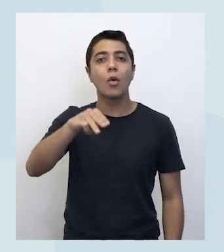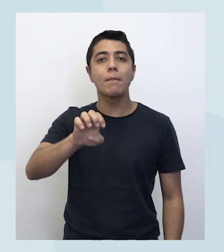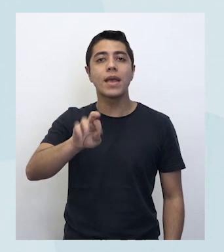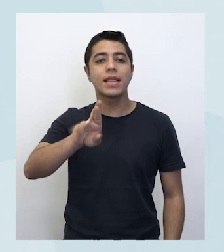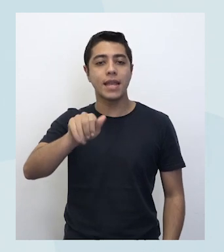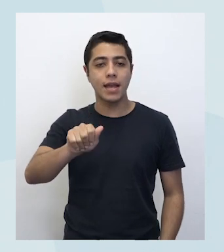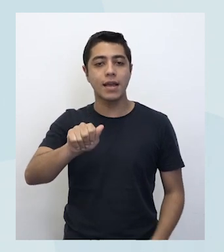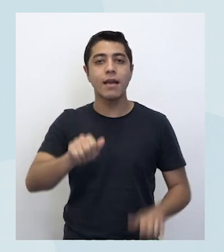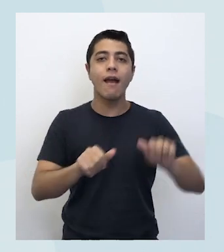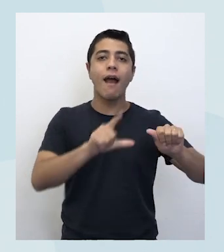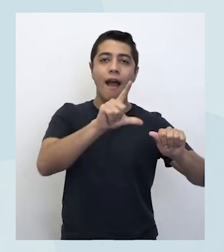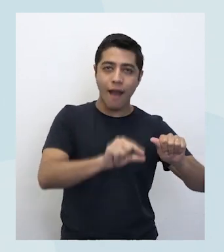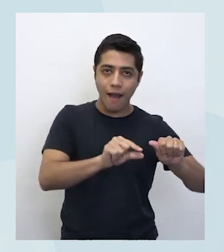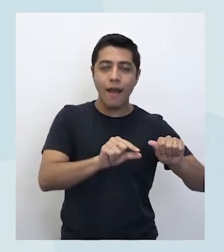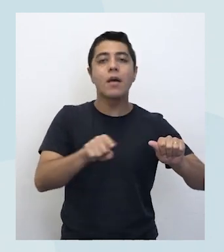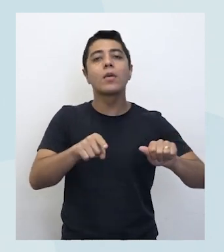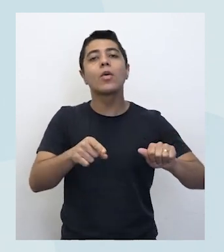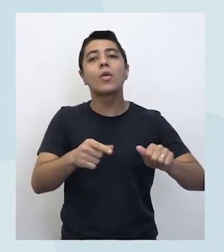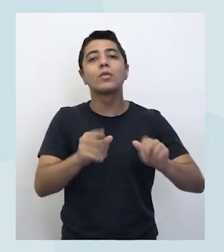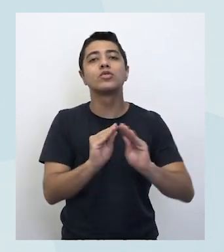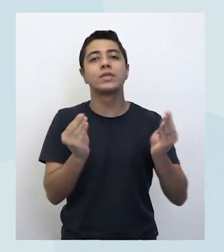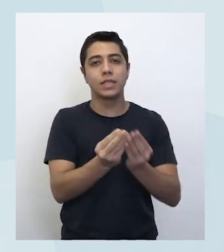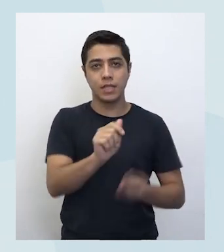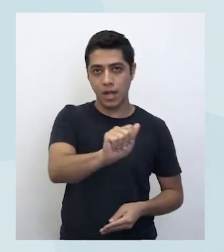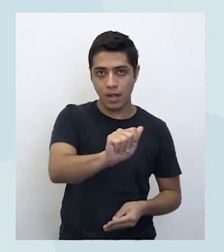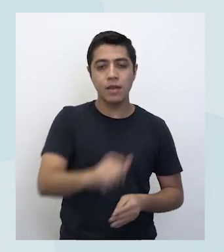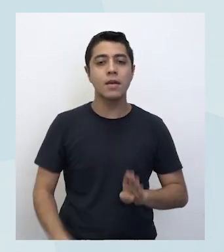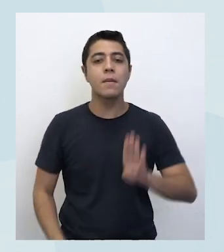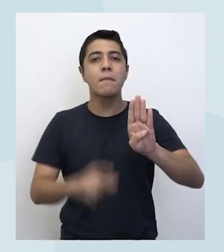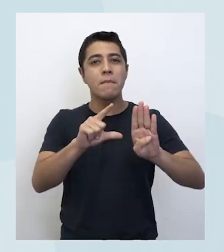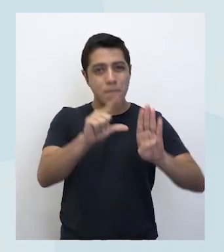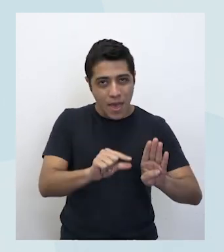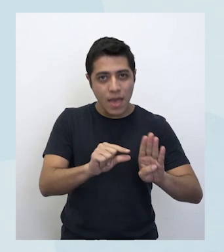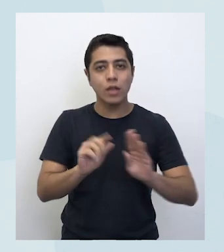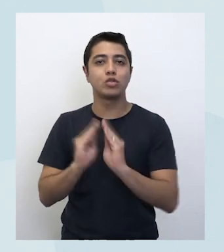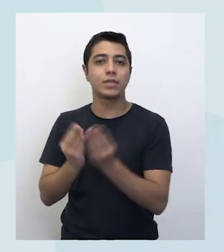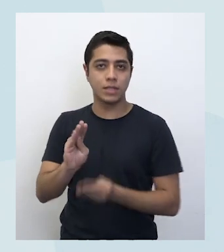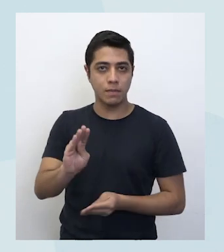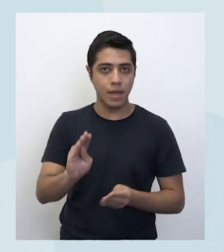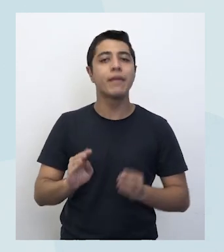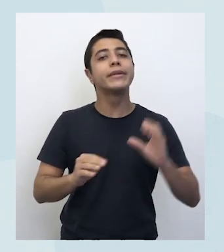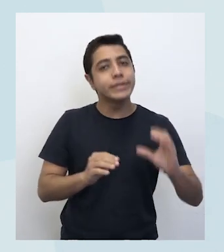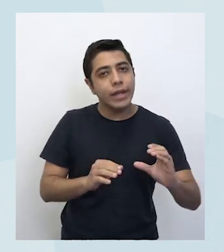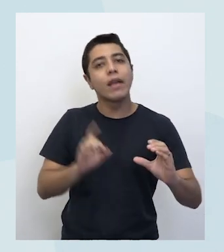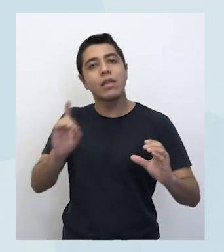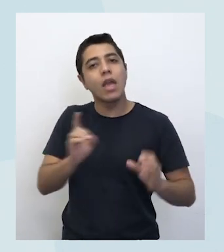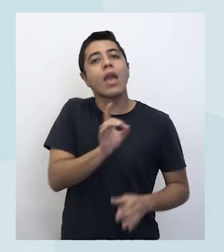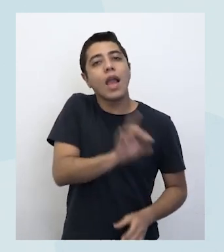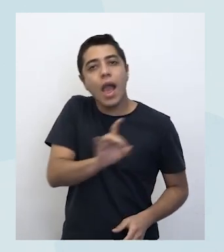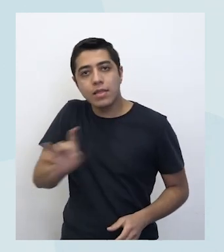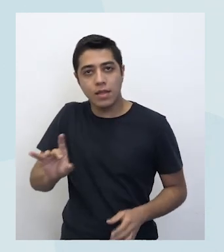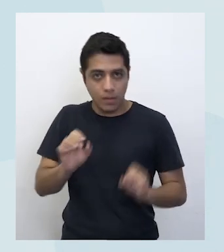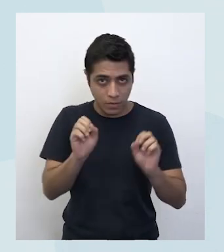estequiometria do meu componente B, do C e do D, idem, perfeito? Então, vamos na próxima